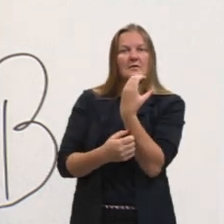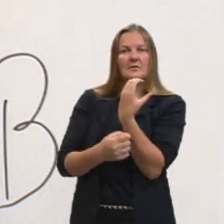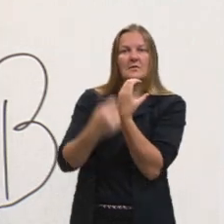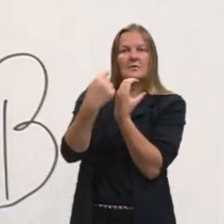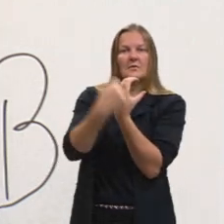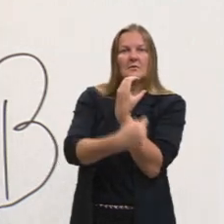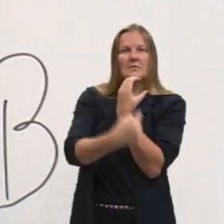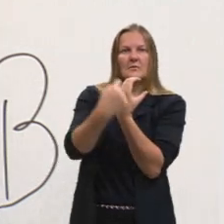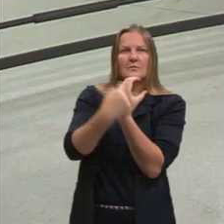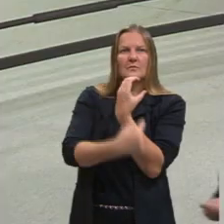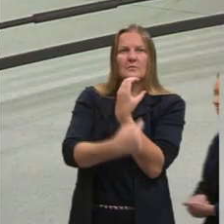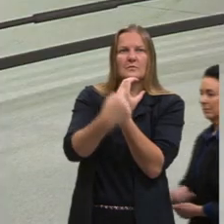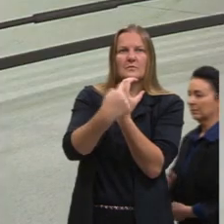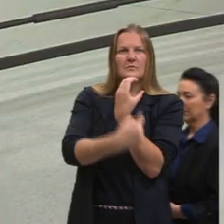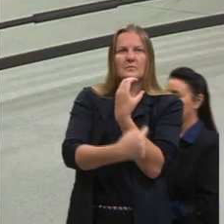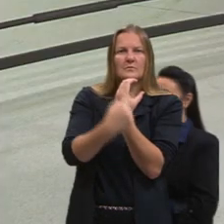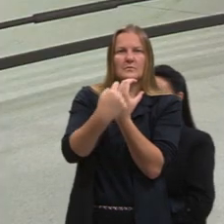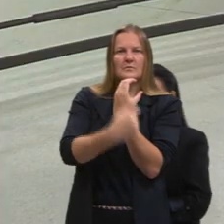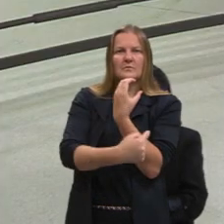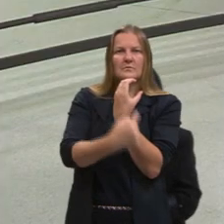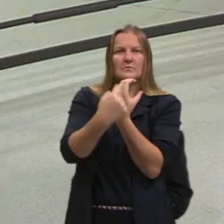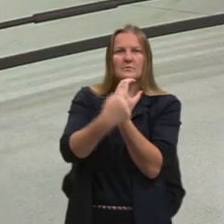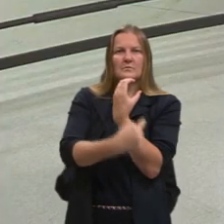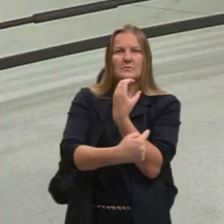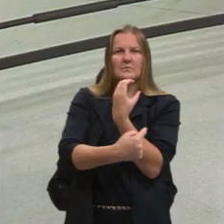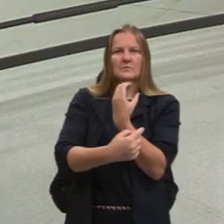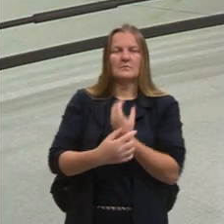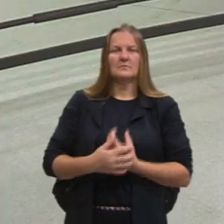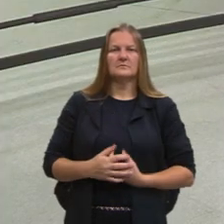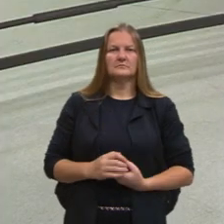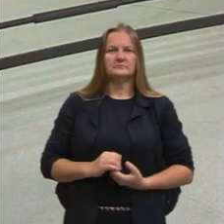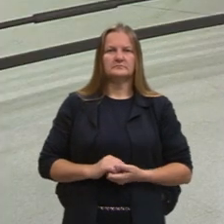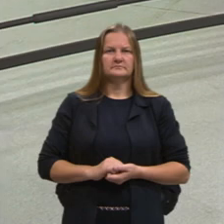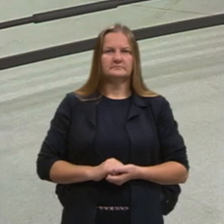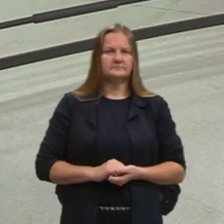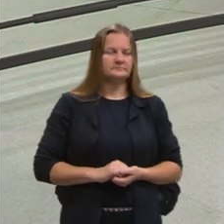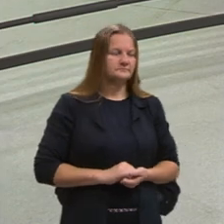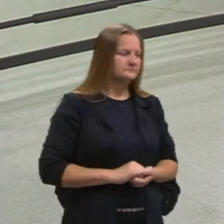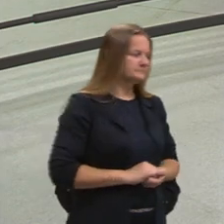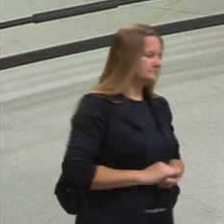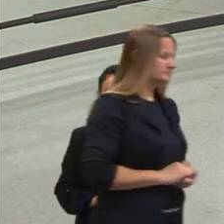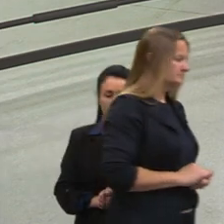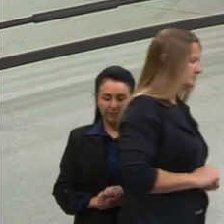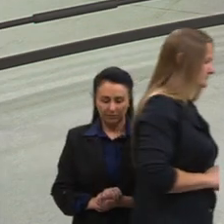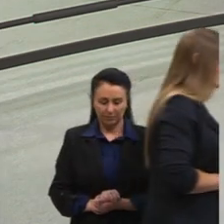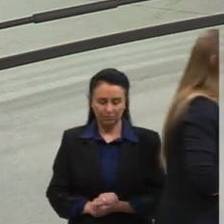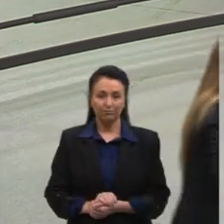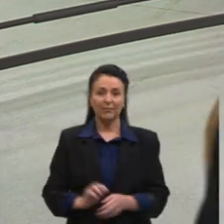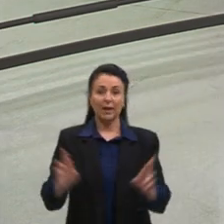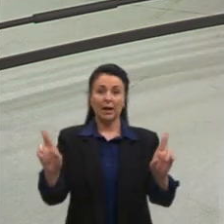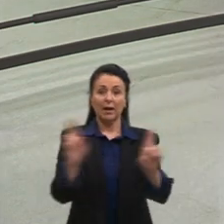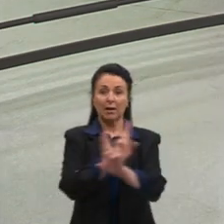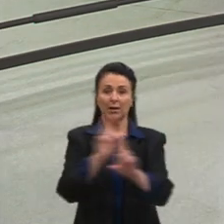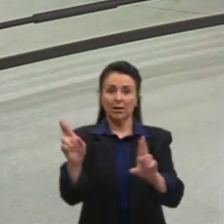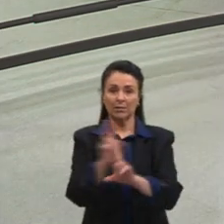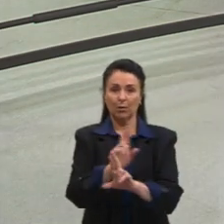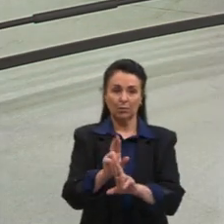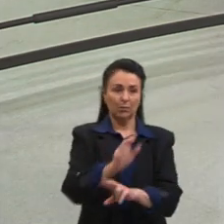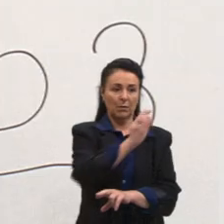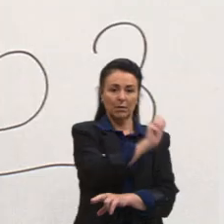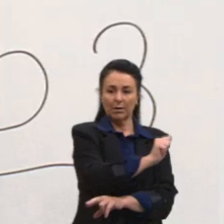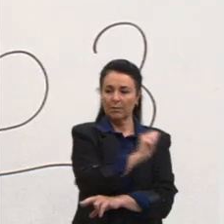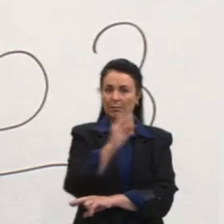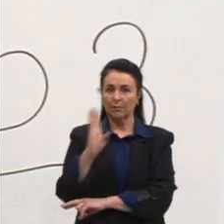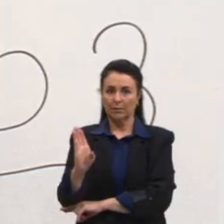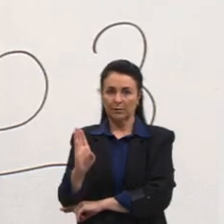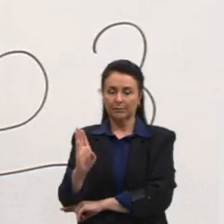não contém bebê então aqui a relação de conjunto para conjunto E aqui estou estabelecendo uma relação de ar para ver então